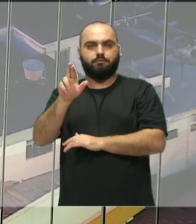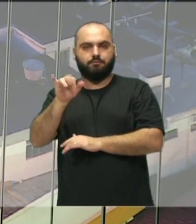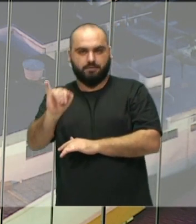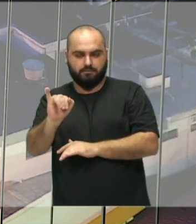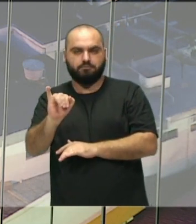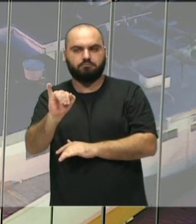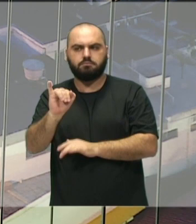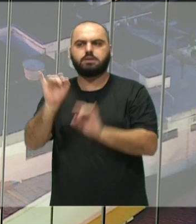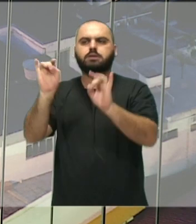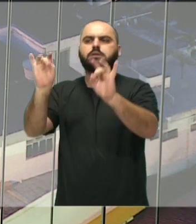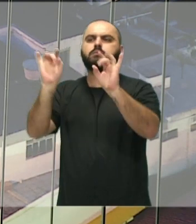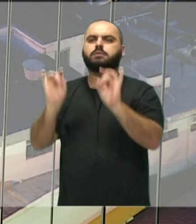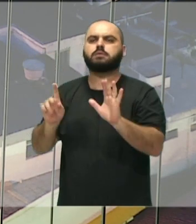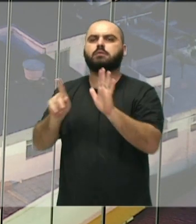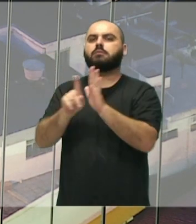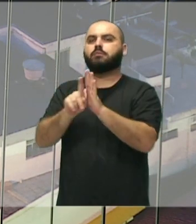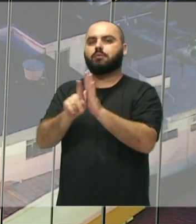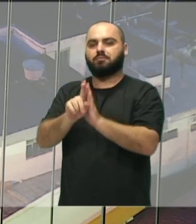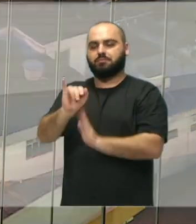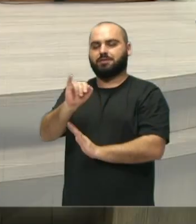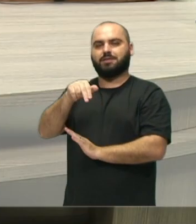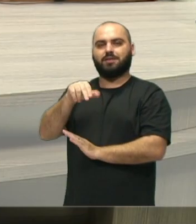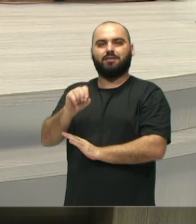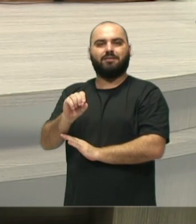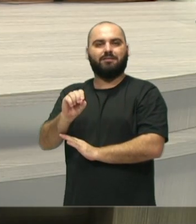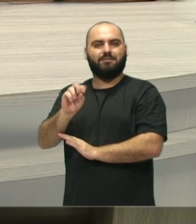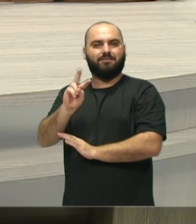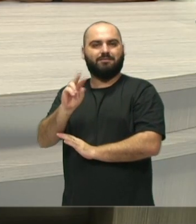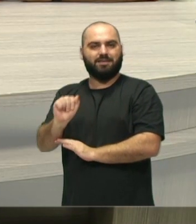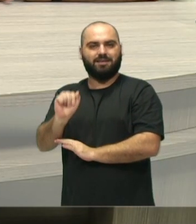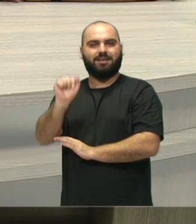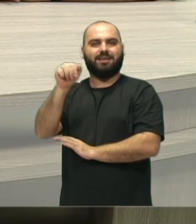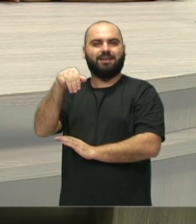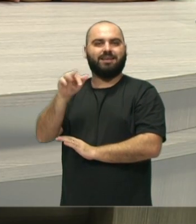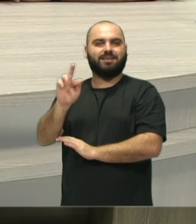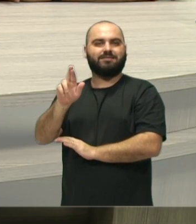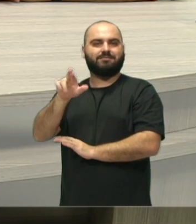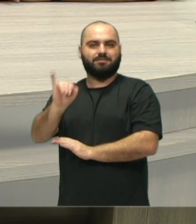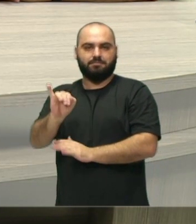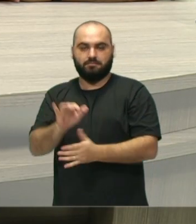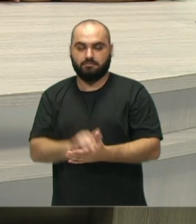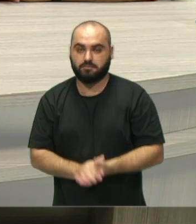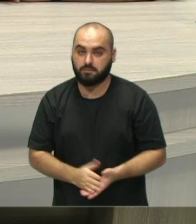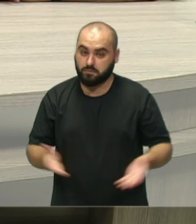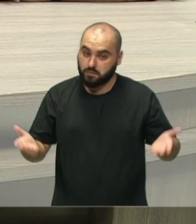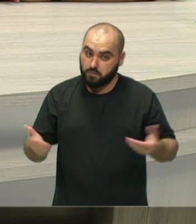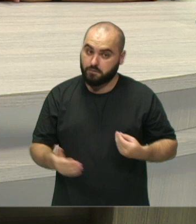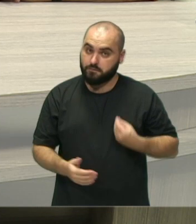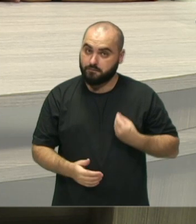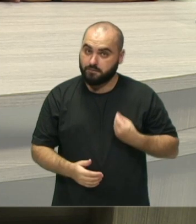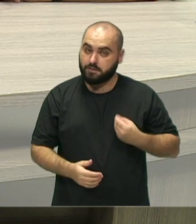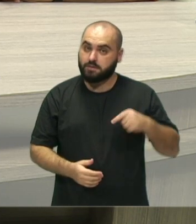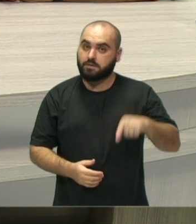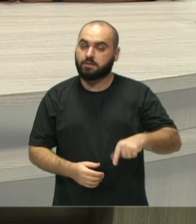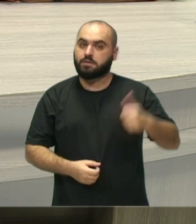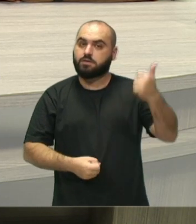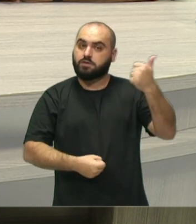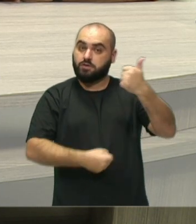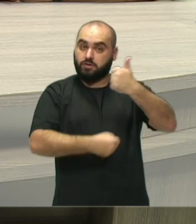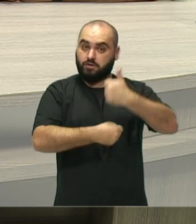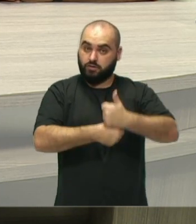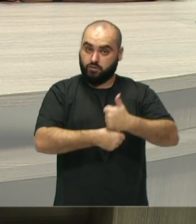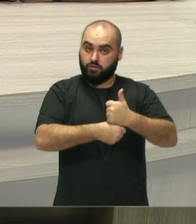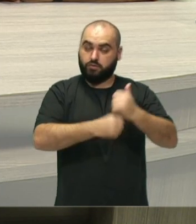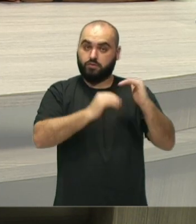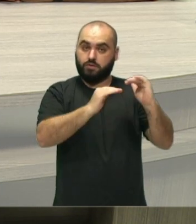especialmente as propostas do Inova Anfre. E para falar sobre isso, está aqui conosco hoje ele que é o diretor executivo